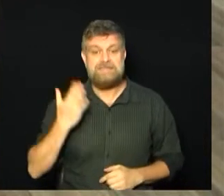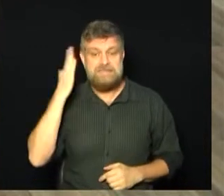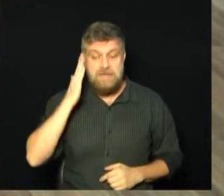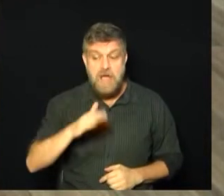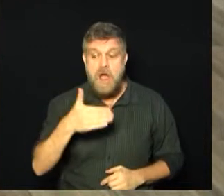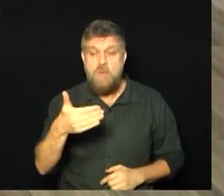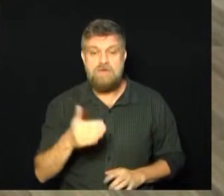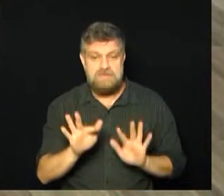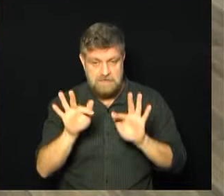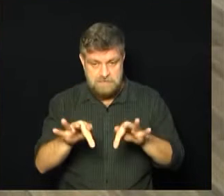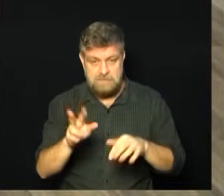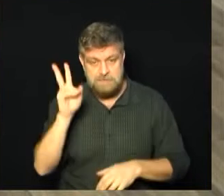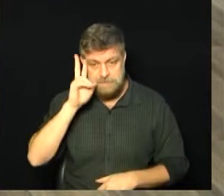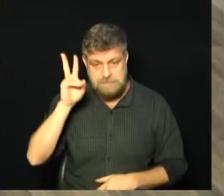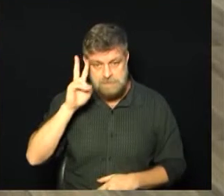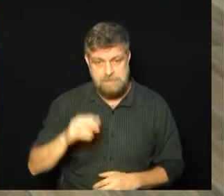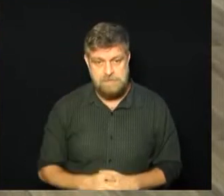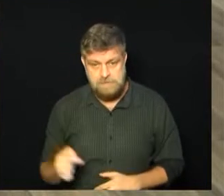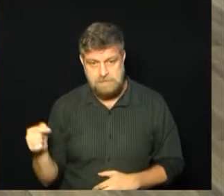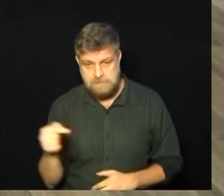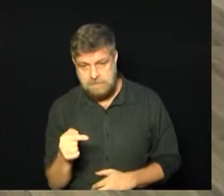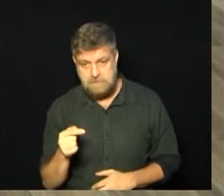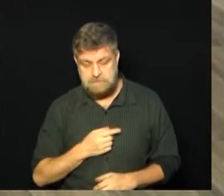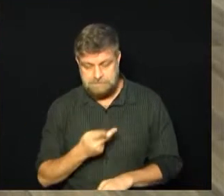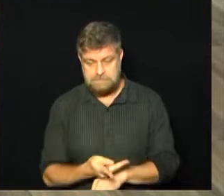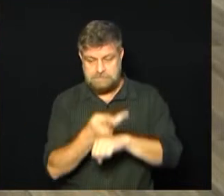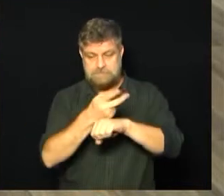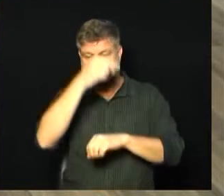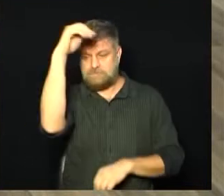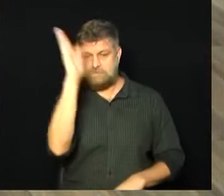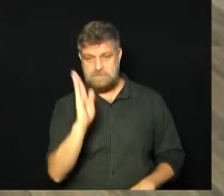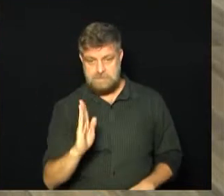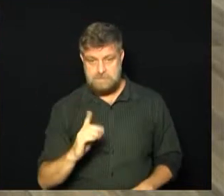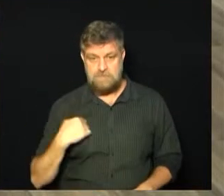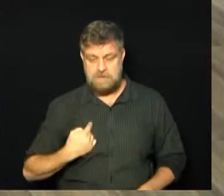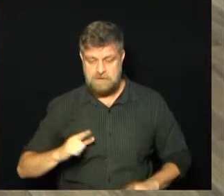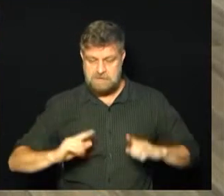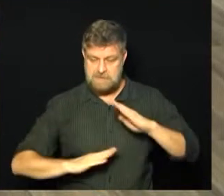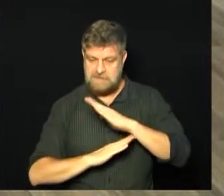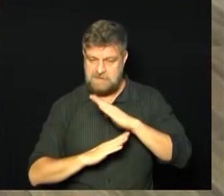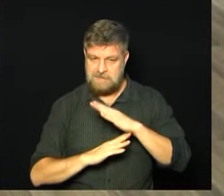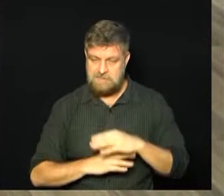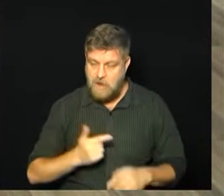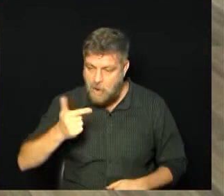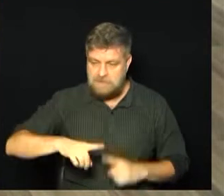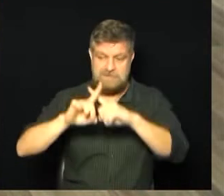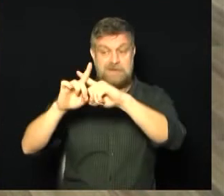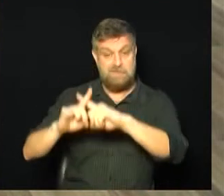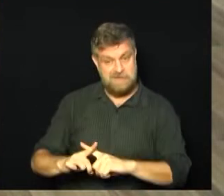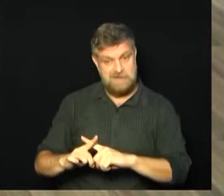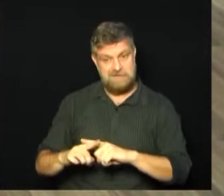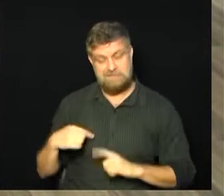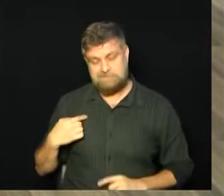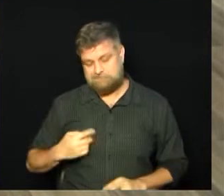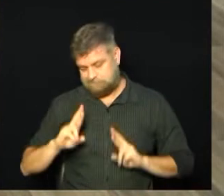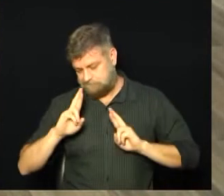final. A gente lembra que esse é uma premiação nacional que a TV Câmara está concorrendo aí mais uma vez. Como você disse, a gente